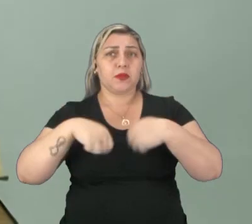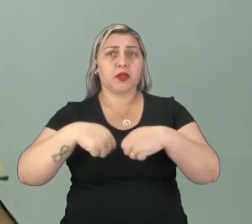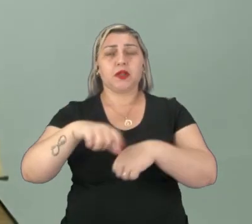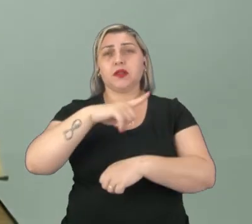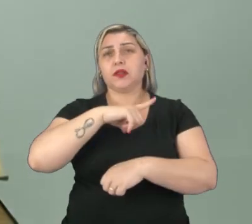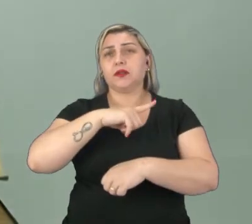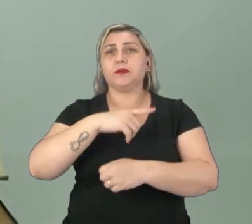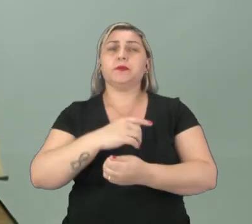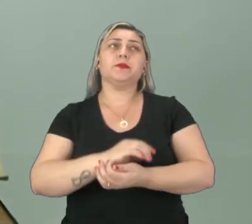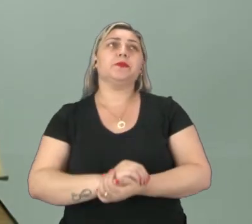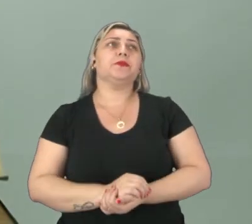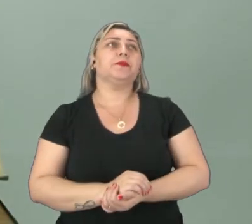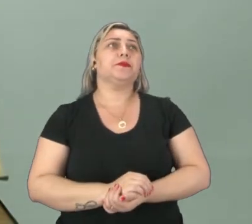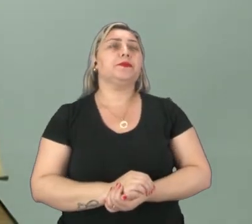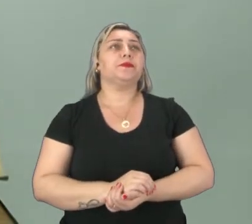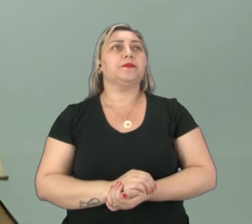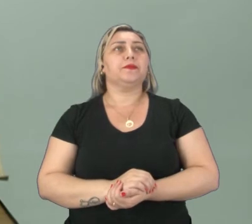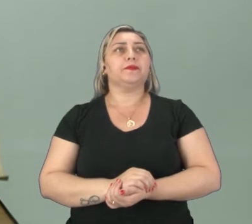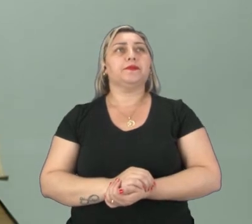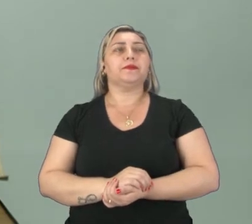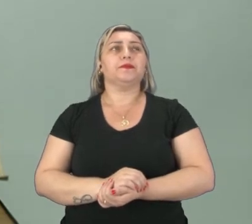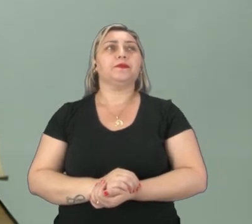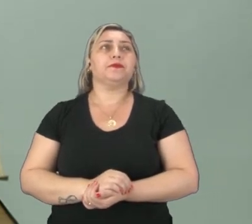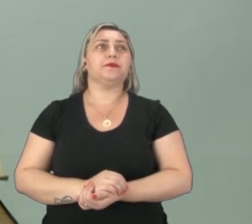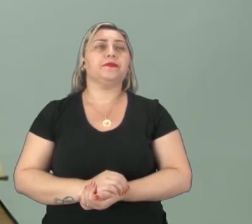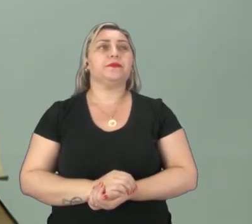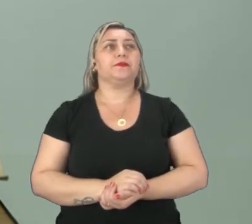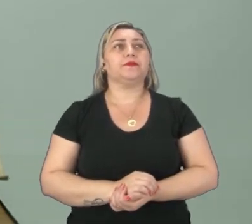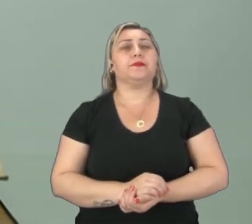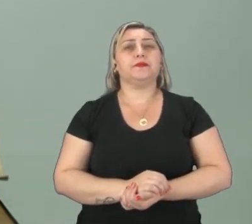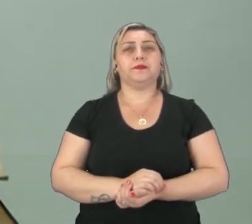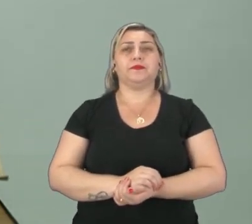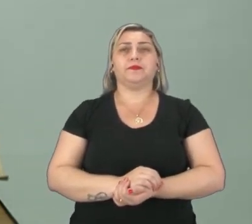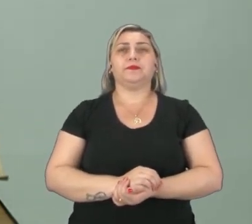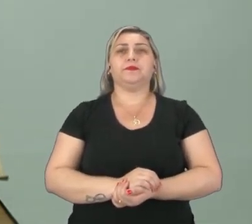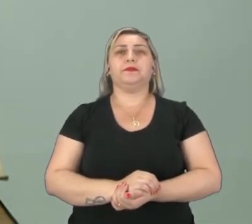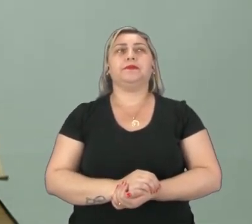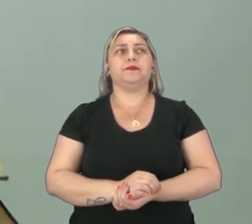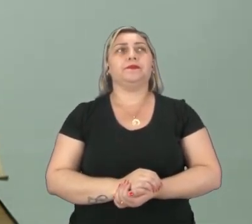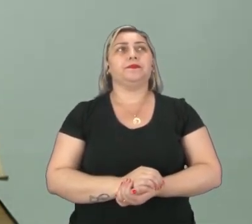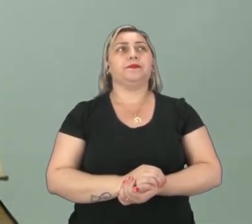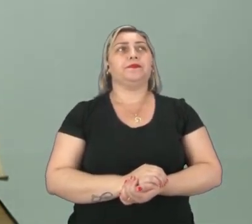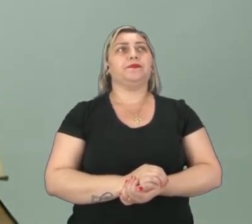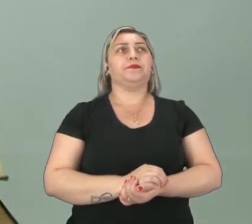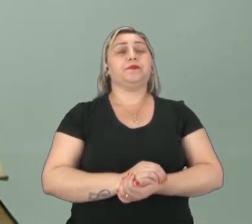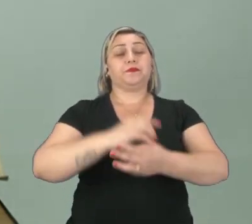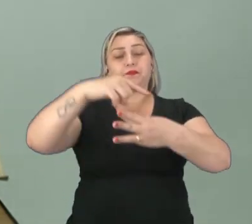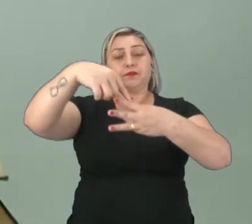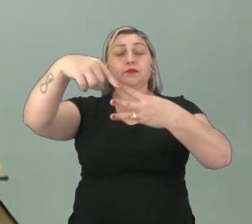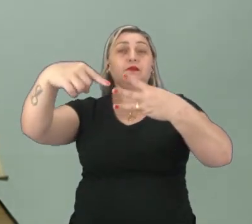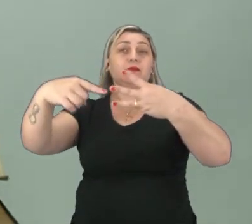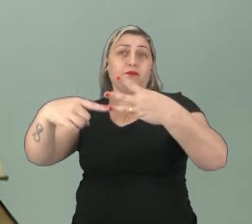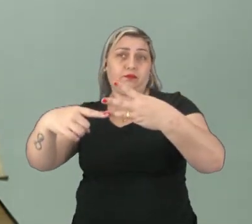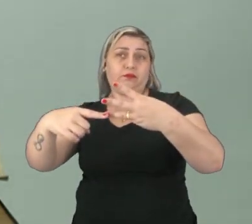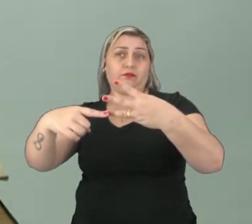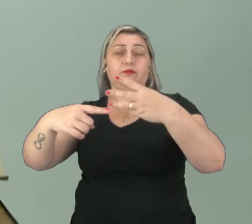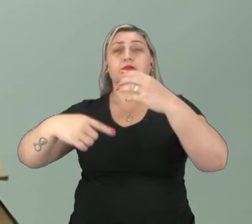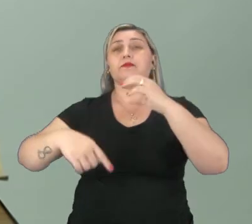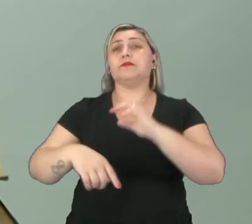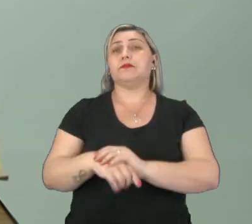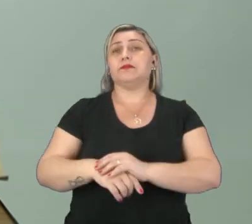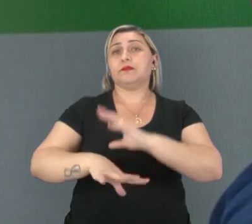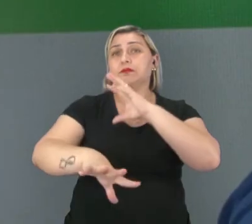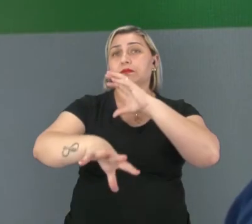conter? Um prato saudável deve conter 3 tipos de alimentos, né?